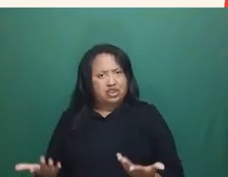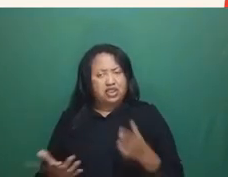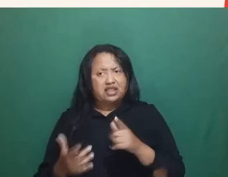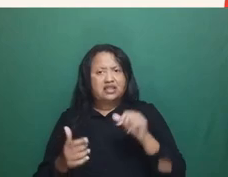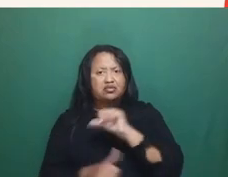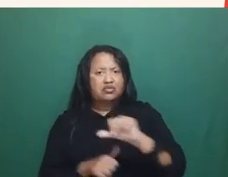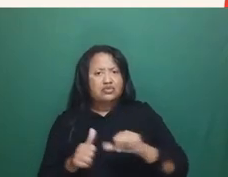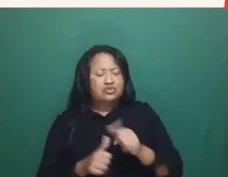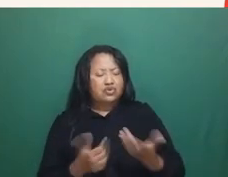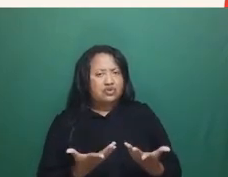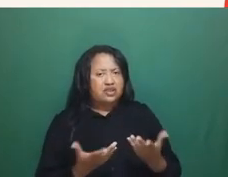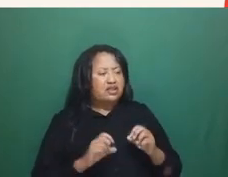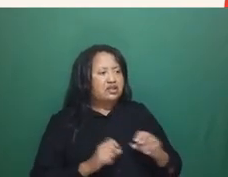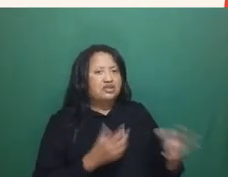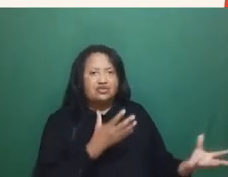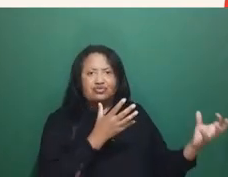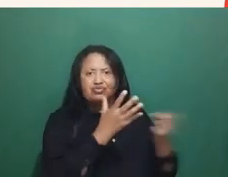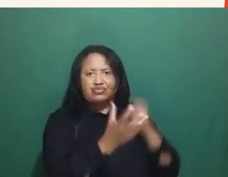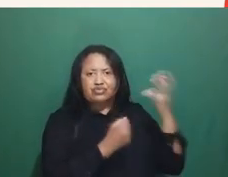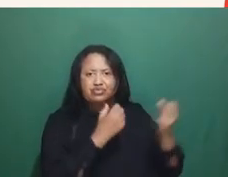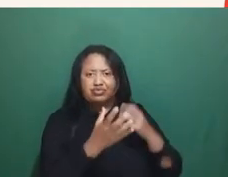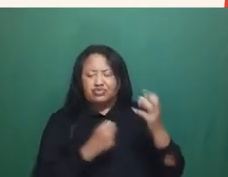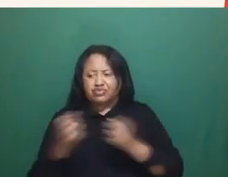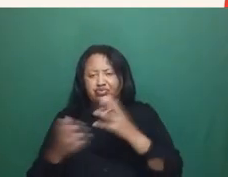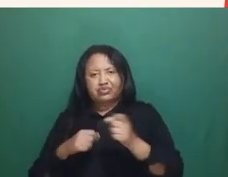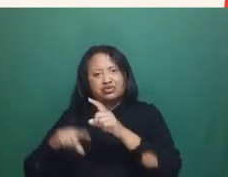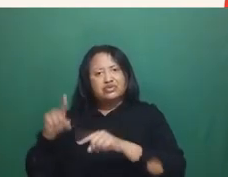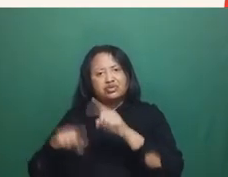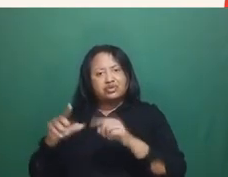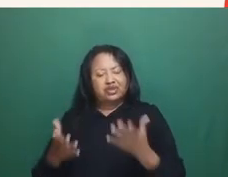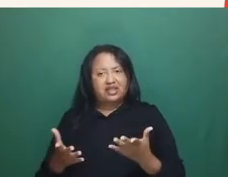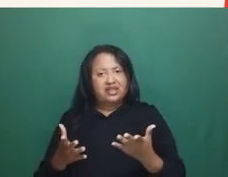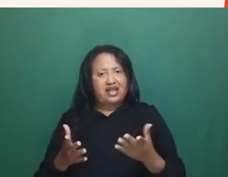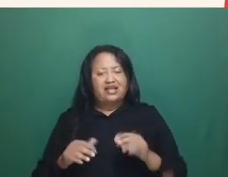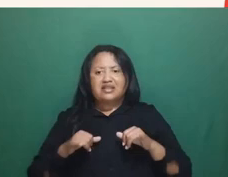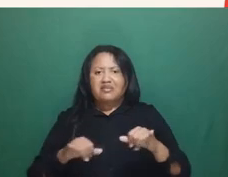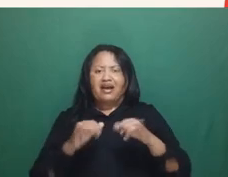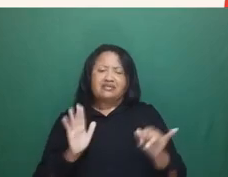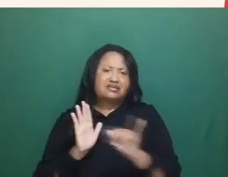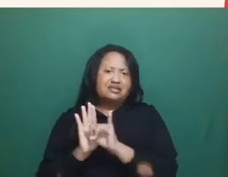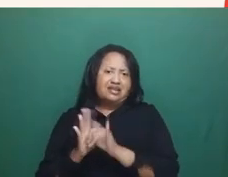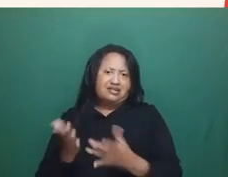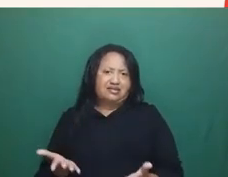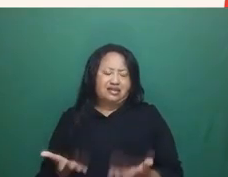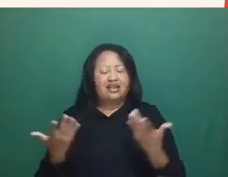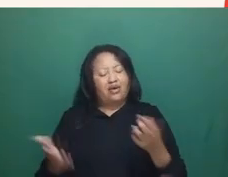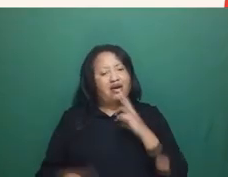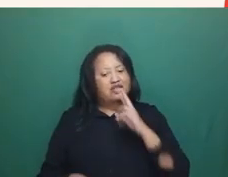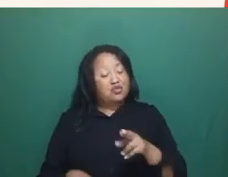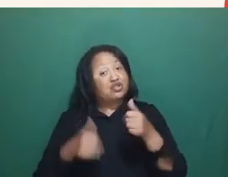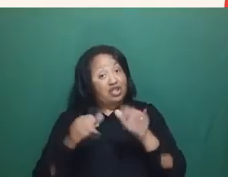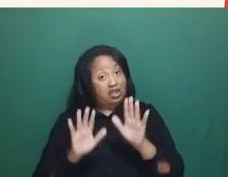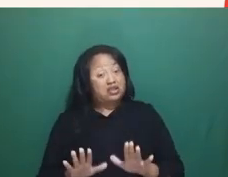converteu o seu consumo né o consumo dos seus produtos em uma questão mercadológica de identidade Então tá aí a nossa